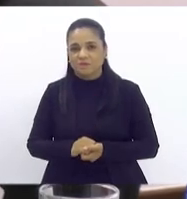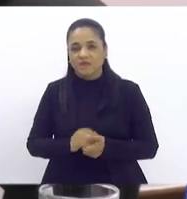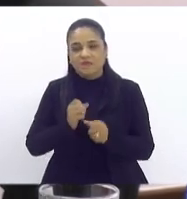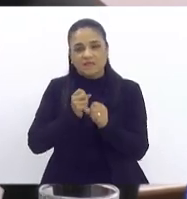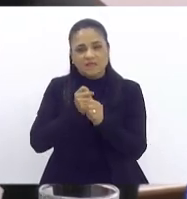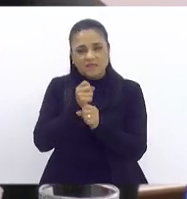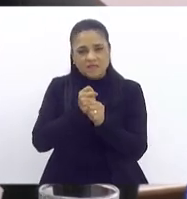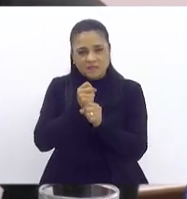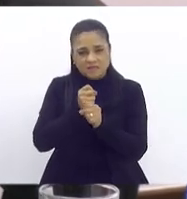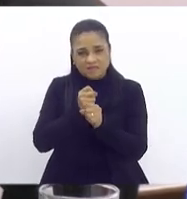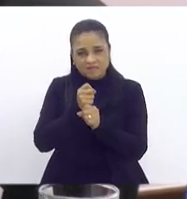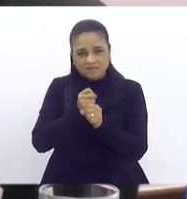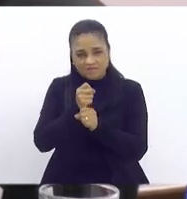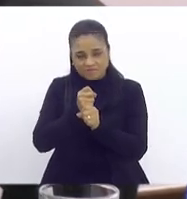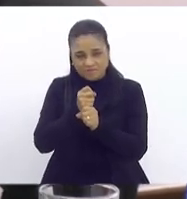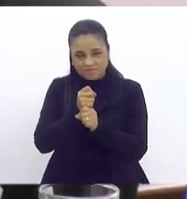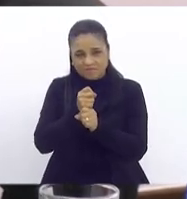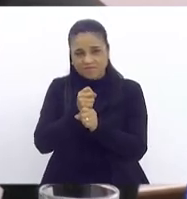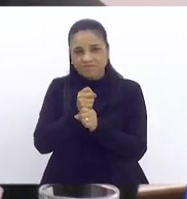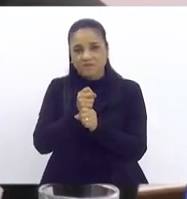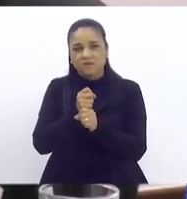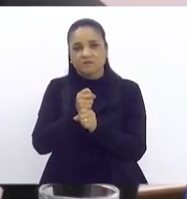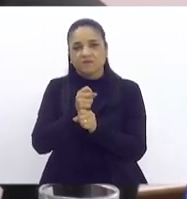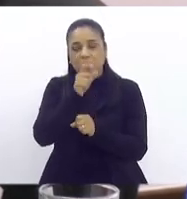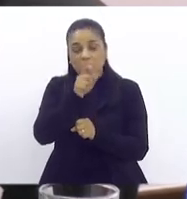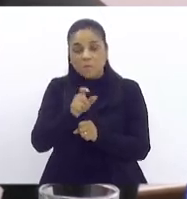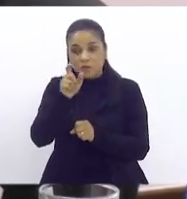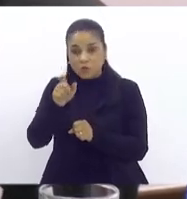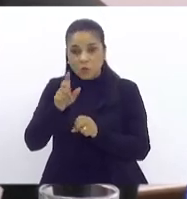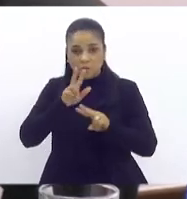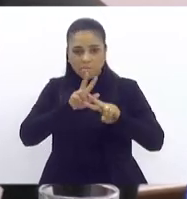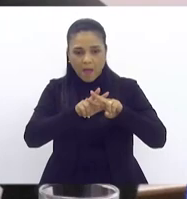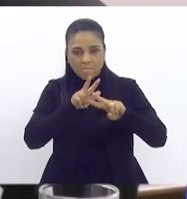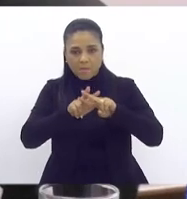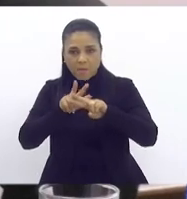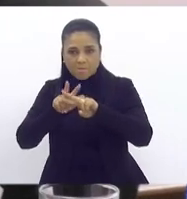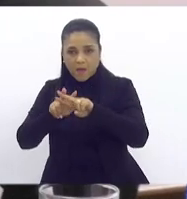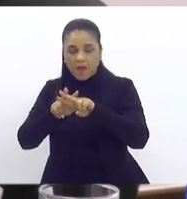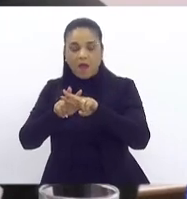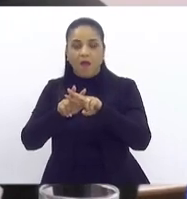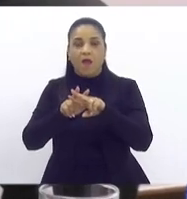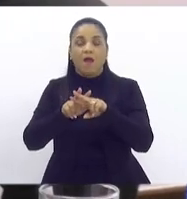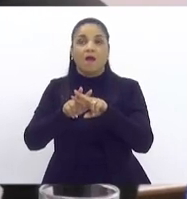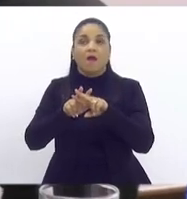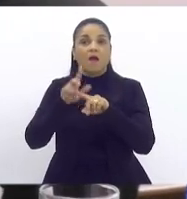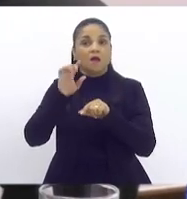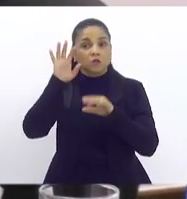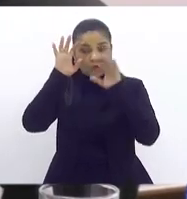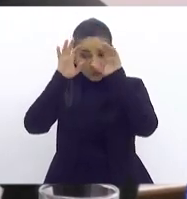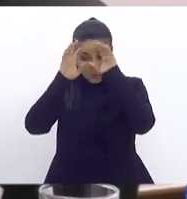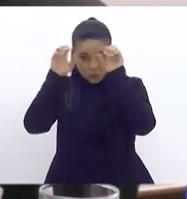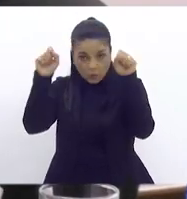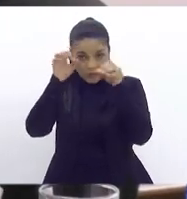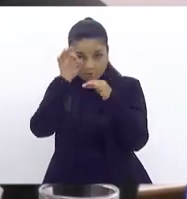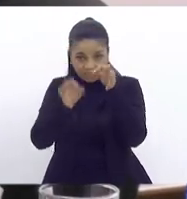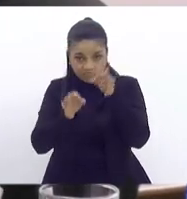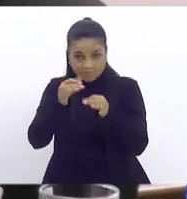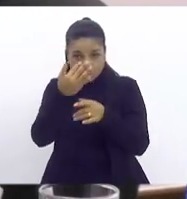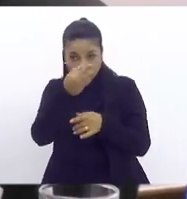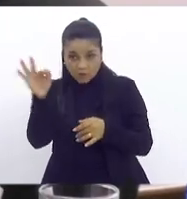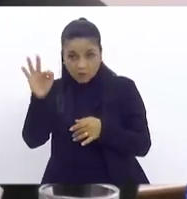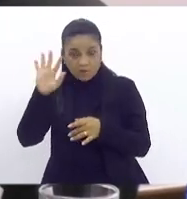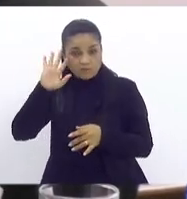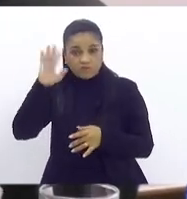se algemou indiscriminadamente as pessoas no Brasil até que o Supremo Tribunal Federal instituiu uma súmula